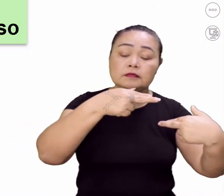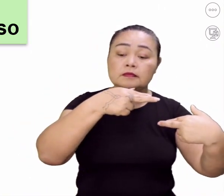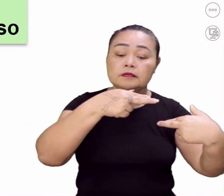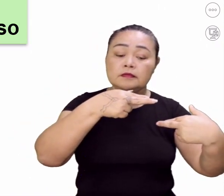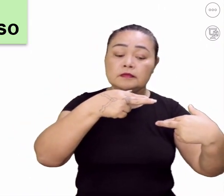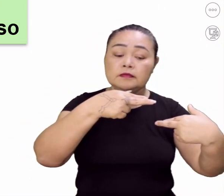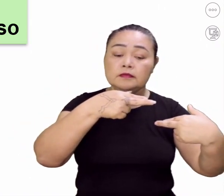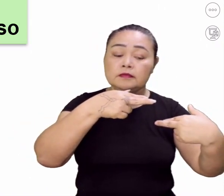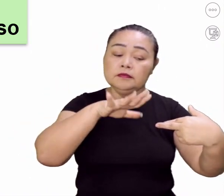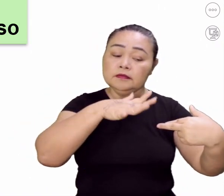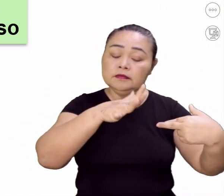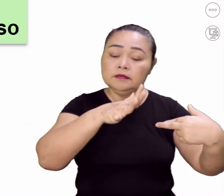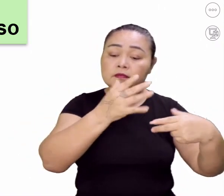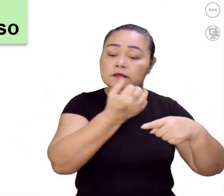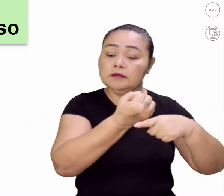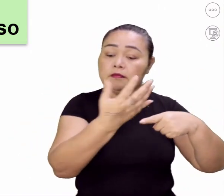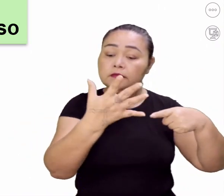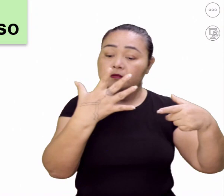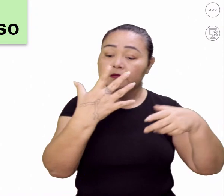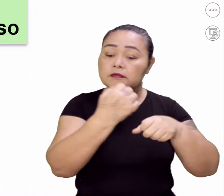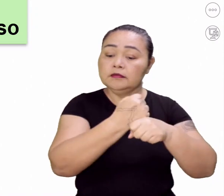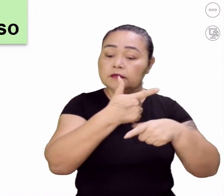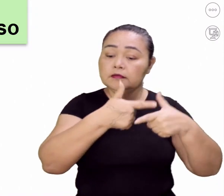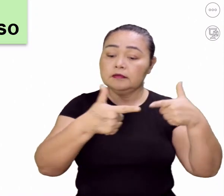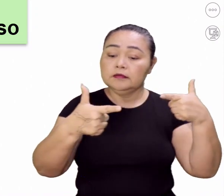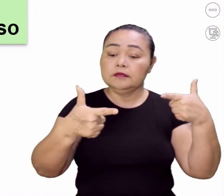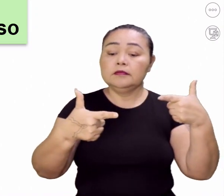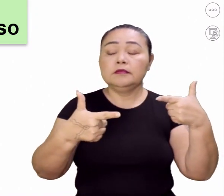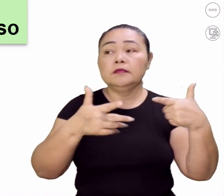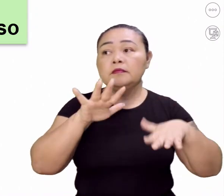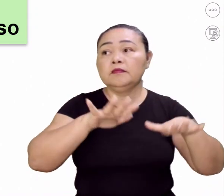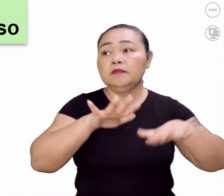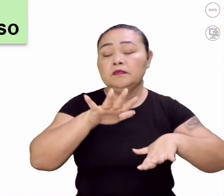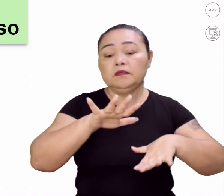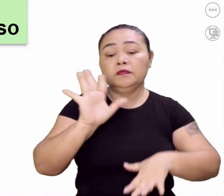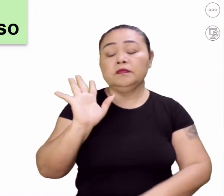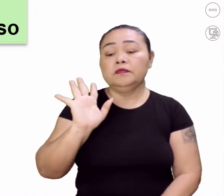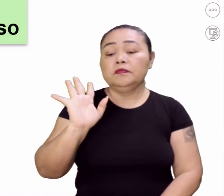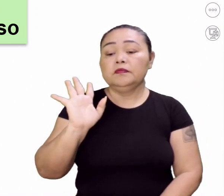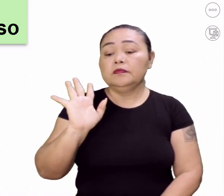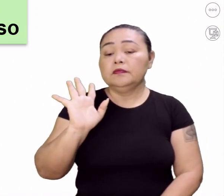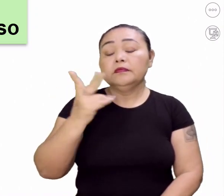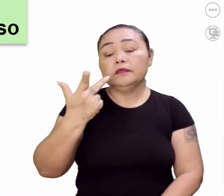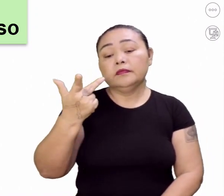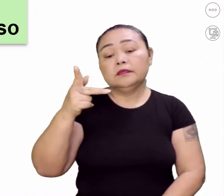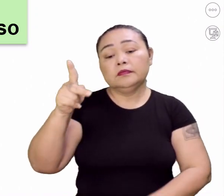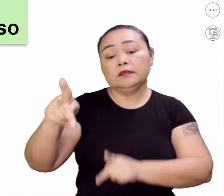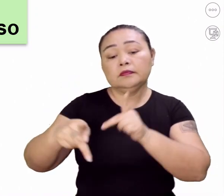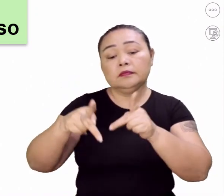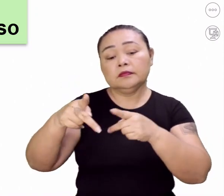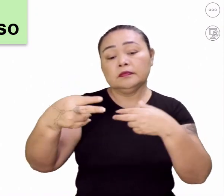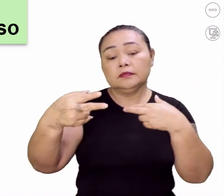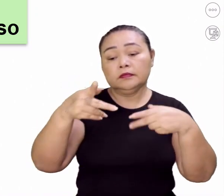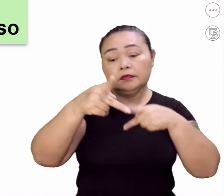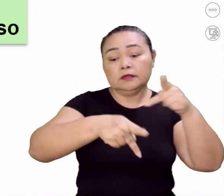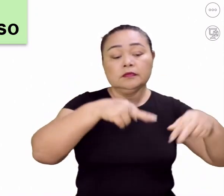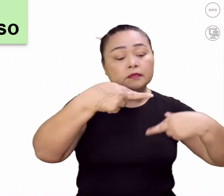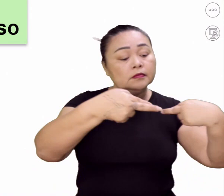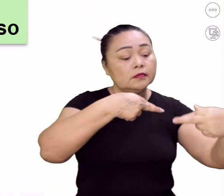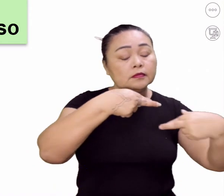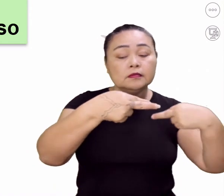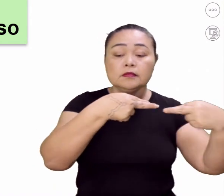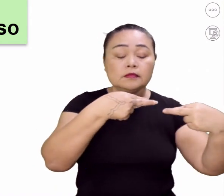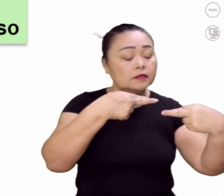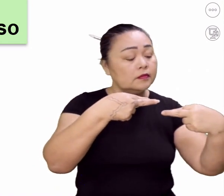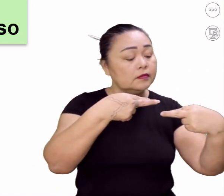uma média aritmética. Exatamente. Oi, Pode falar. Não, lembrando de população relativa, que a